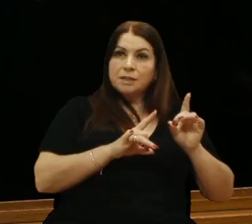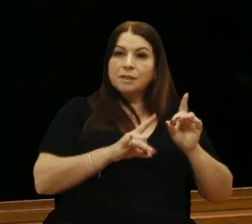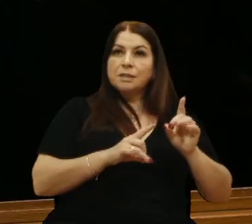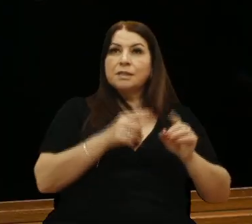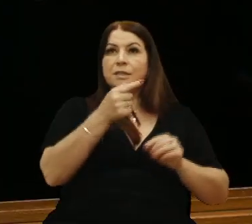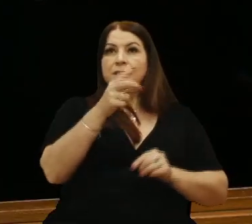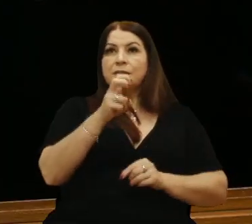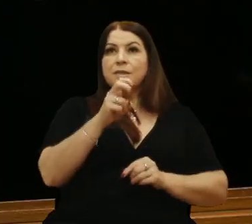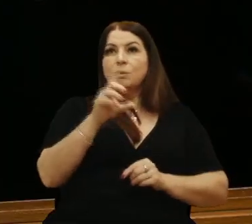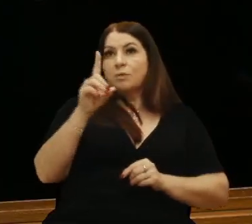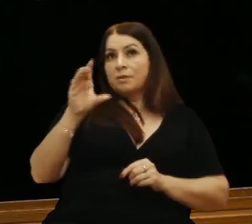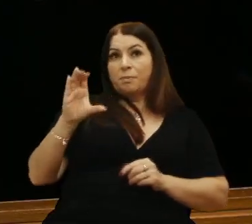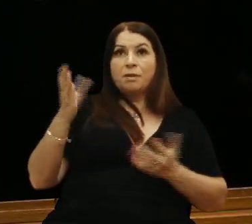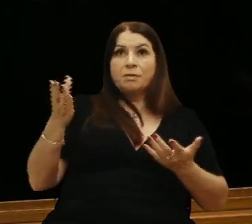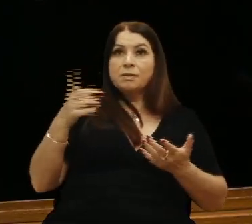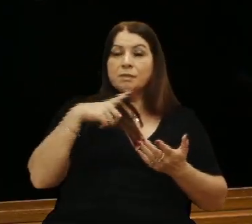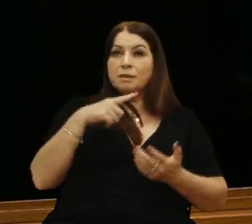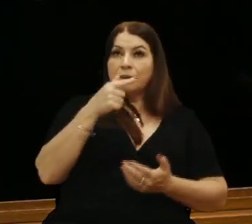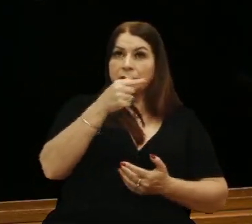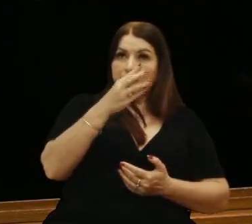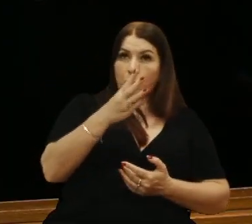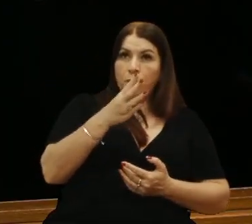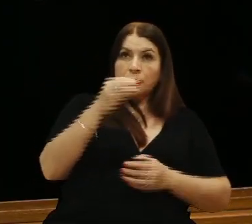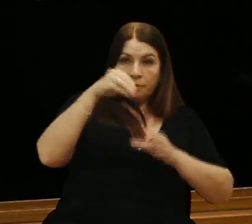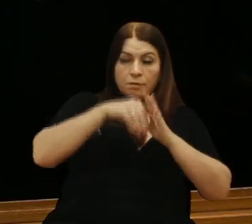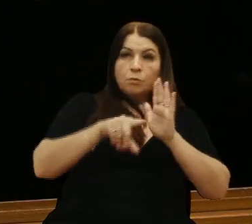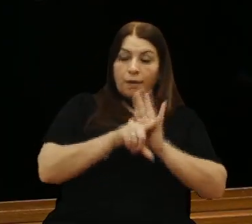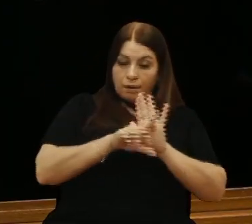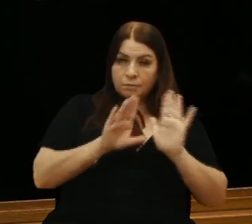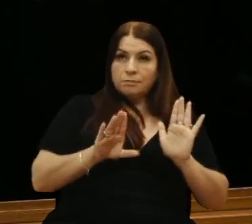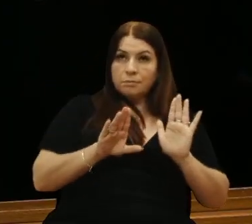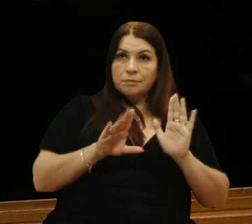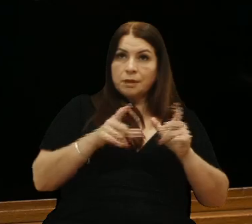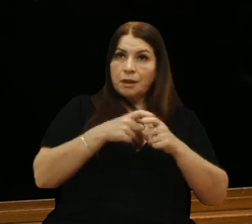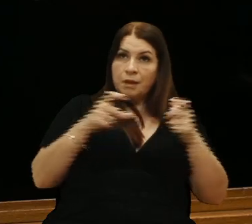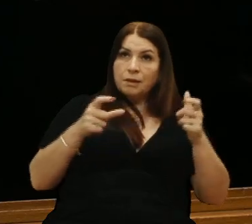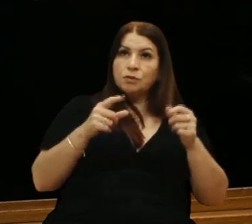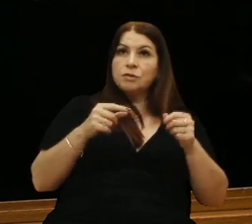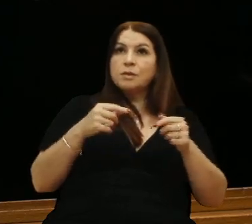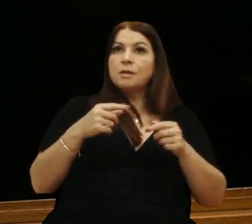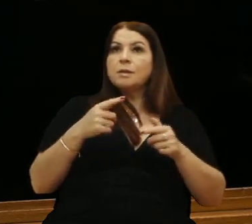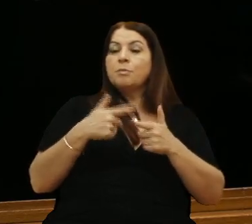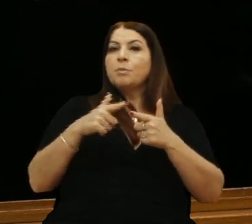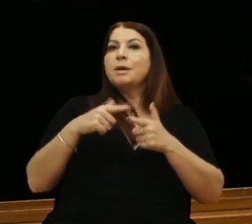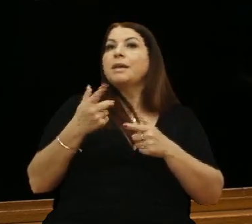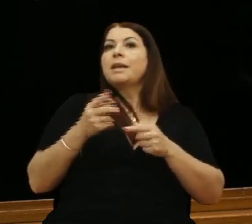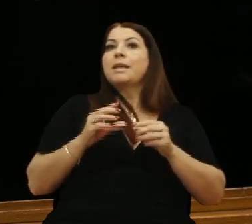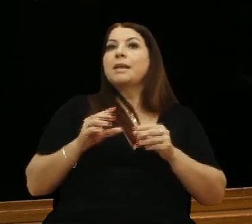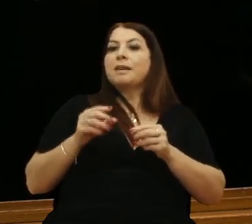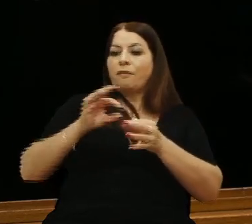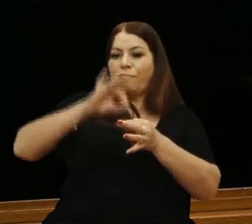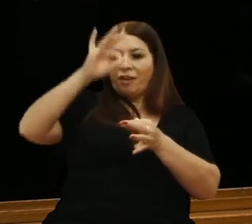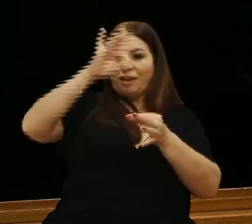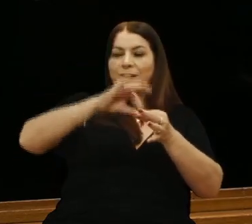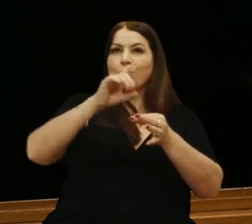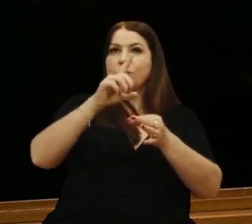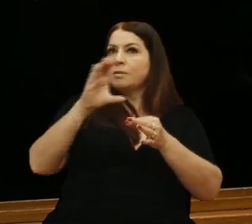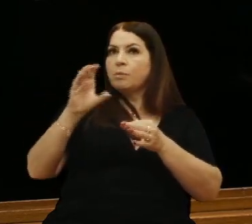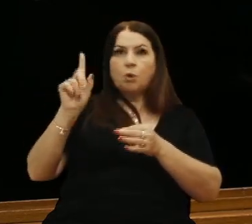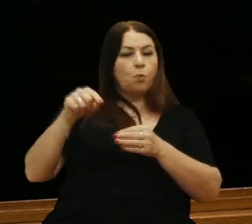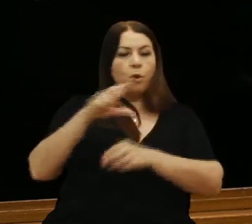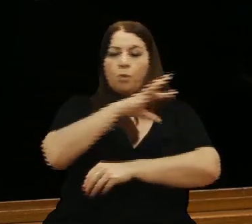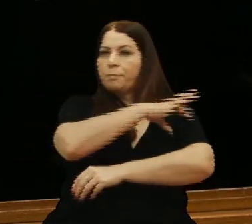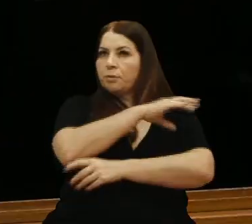75 decibéis. Se está 74, está dentro da lei. E a grande questão é a seguinte: quem mede o decibéis não é o